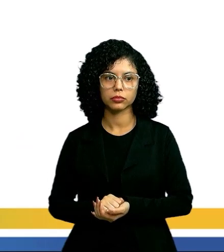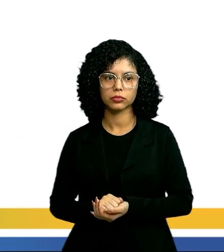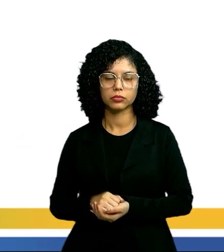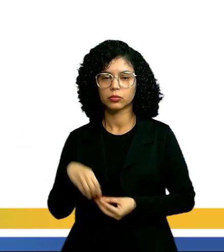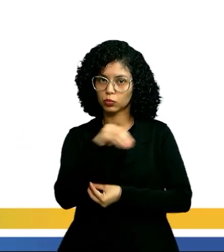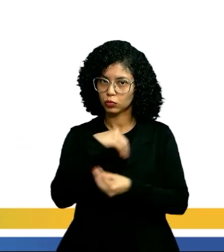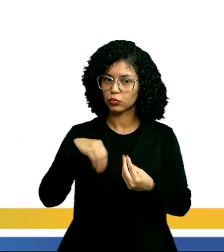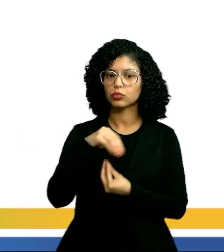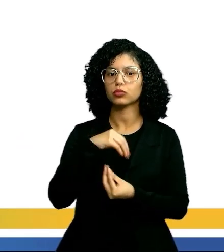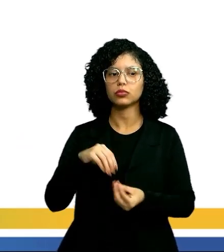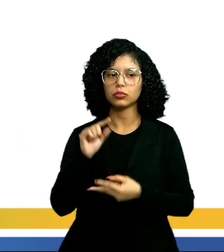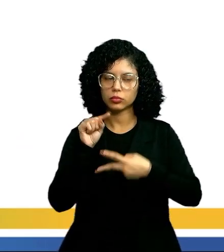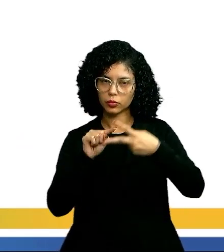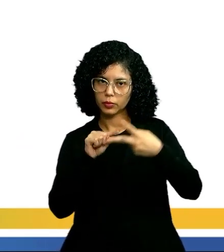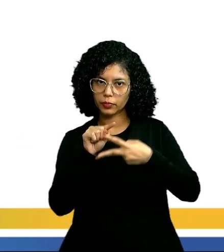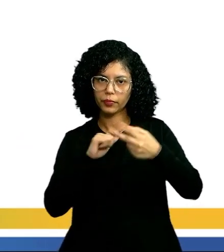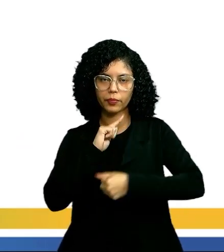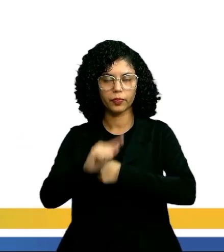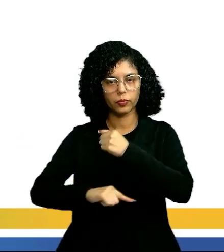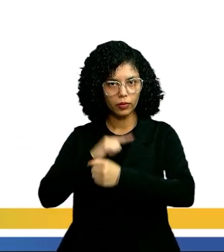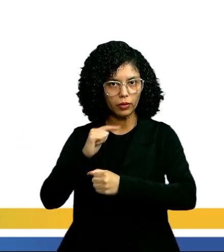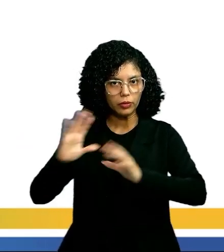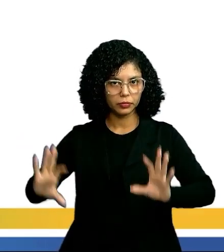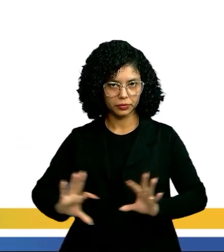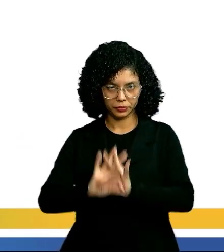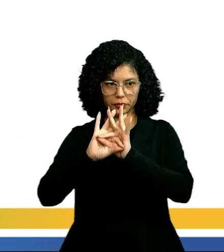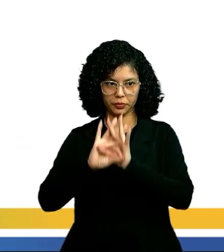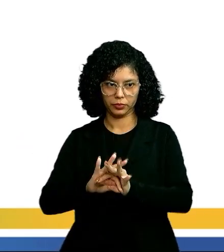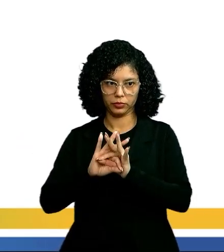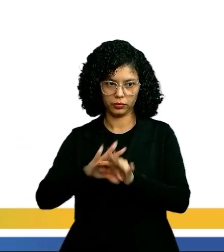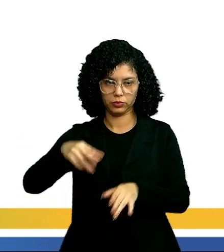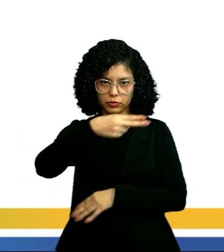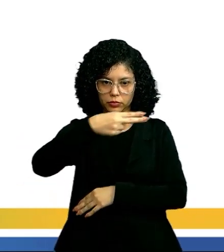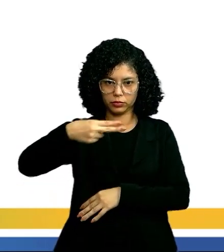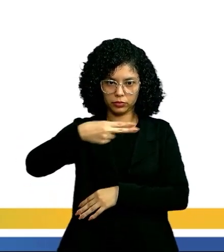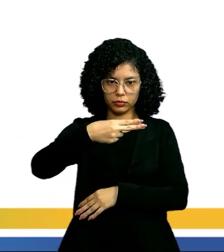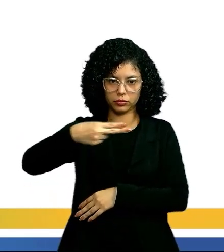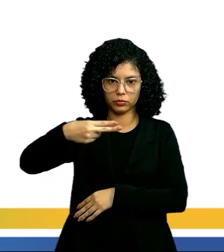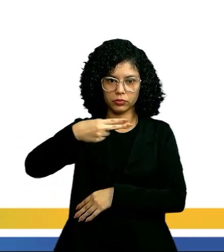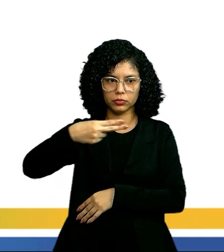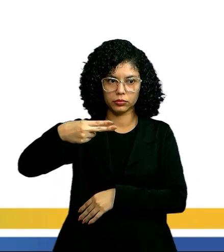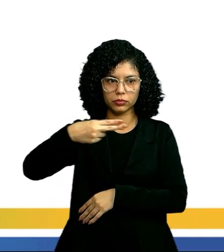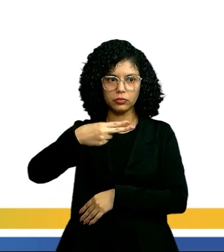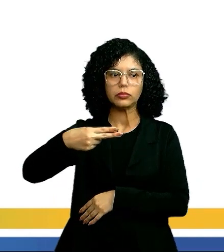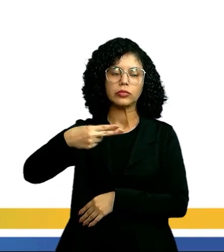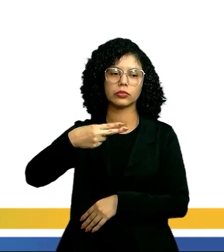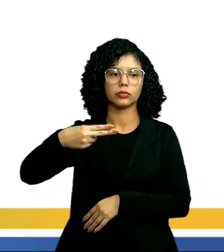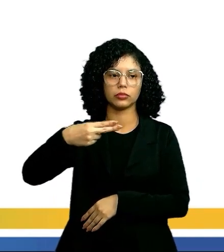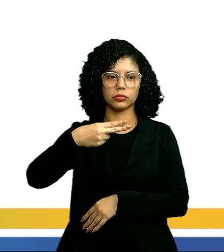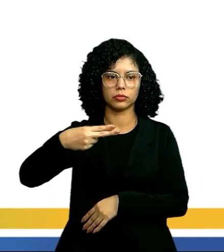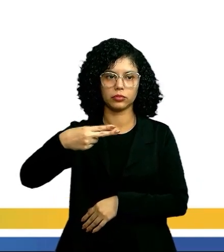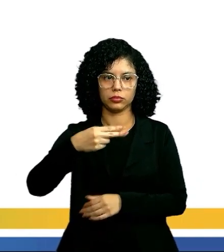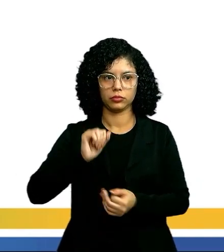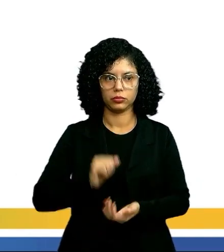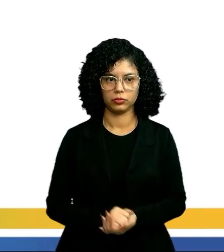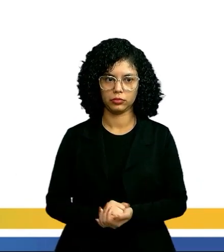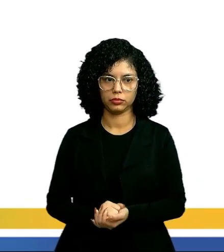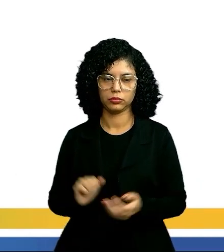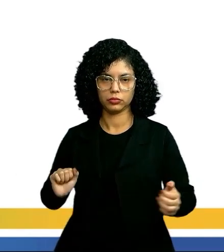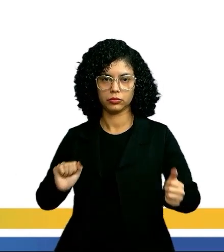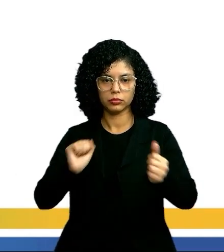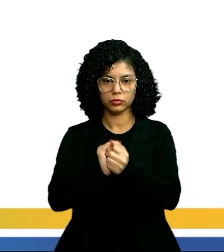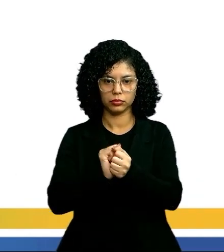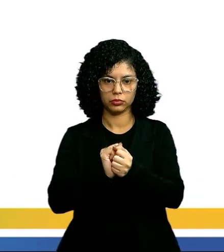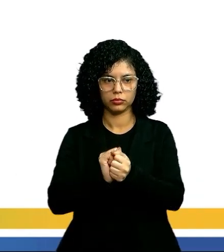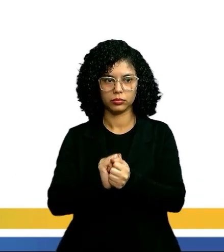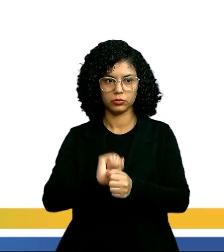como reagente 2 átomos de carbono ligados por uma ligação dupla, certo? Que é o eteno,